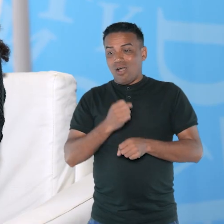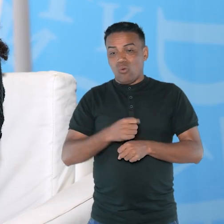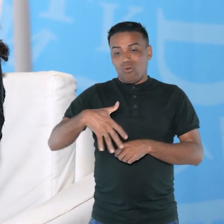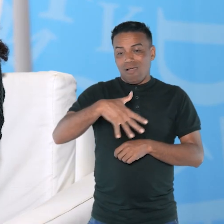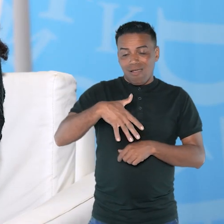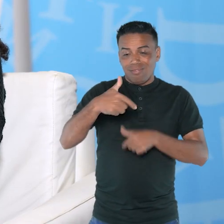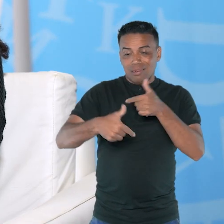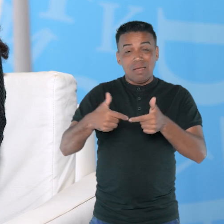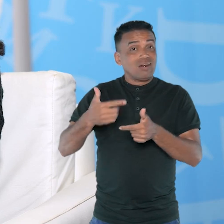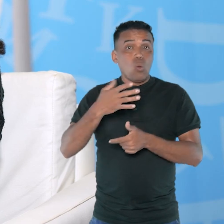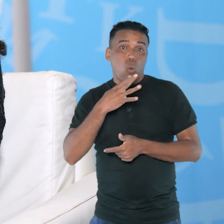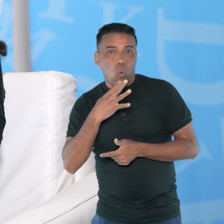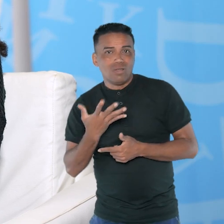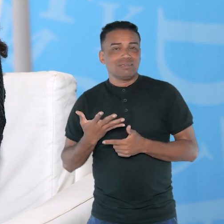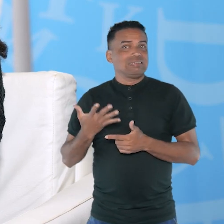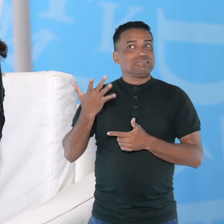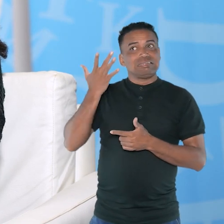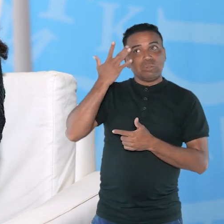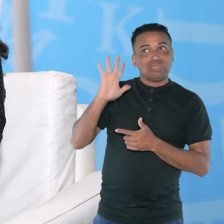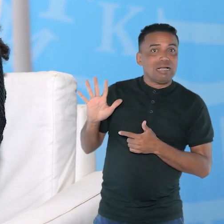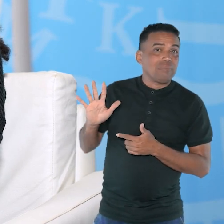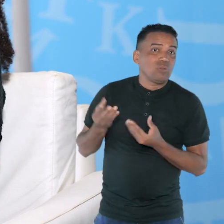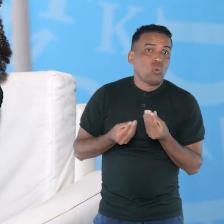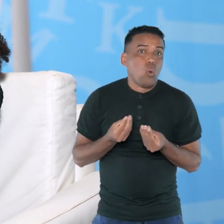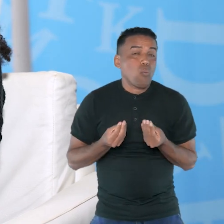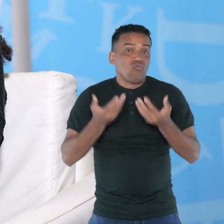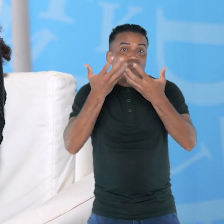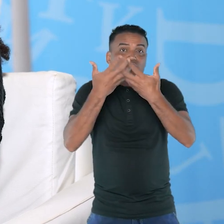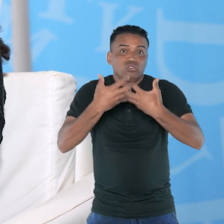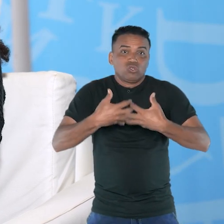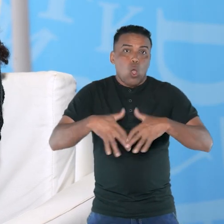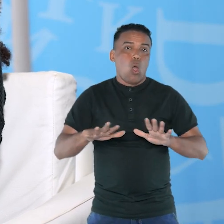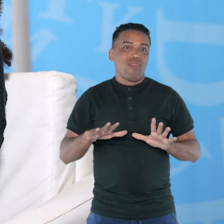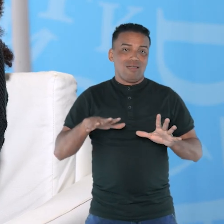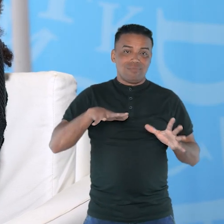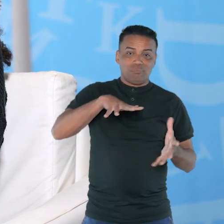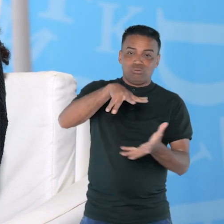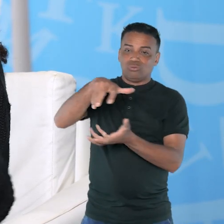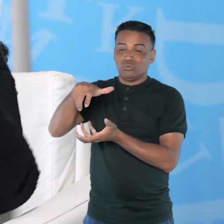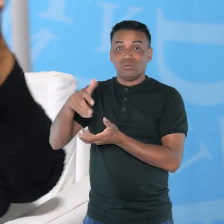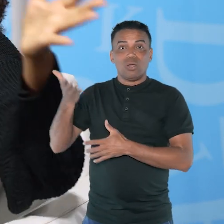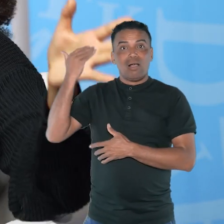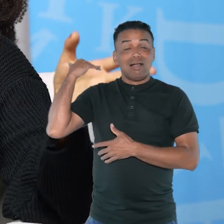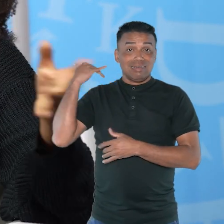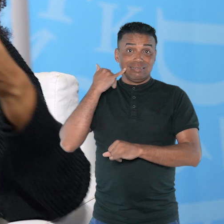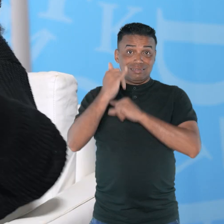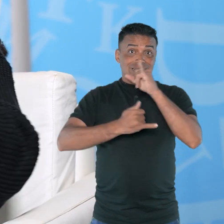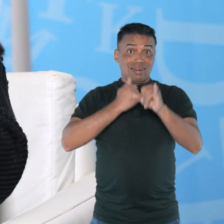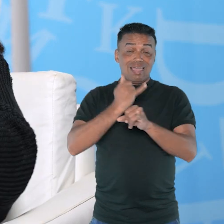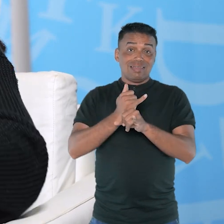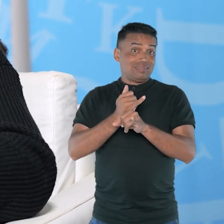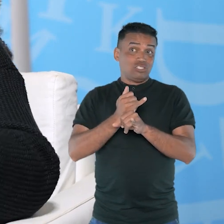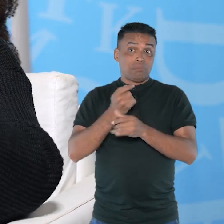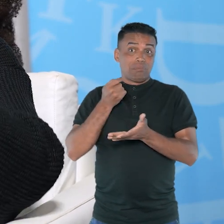trabalho, você não tem dimensão direito das coisas, ainda mais naquela época que internet era assim, você pagava lan house para ir, tipo, não